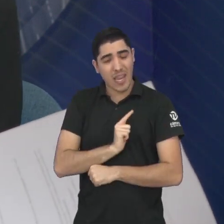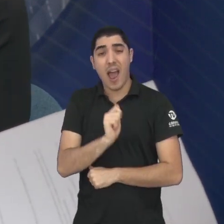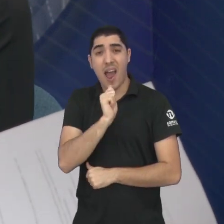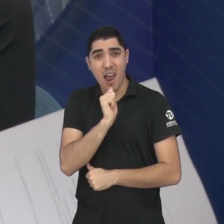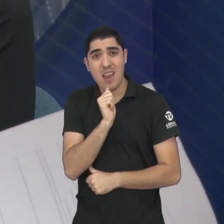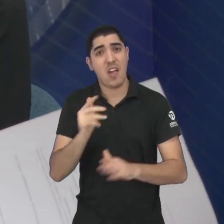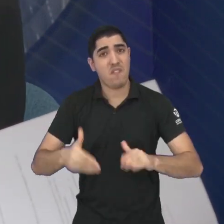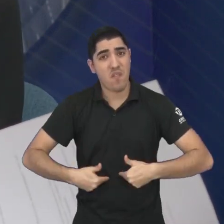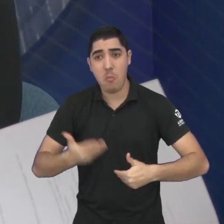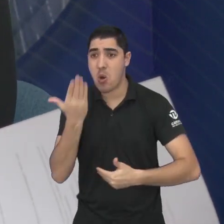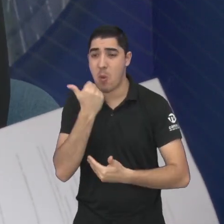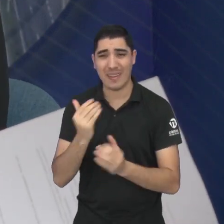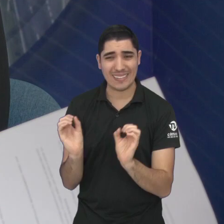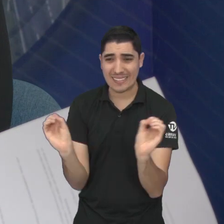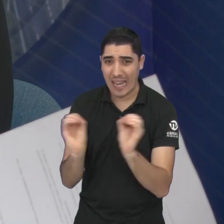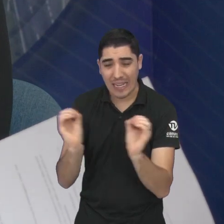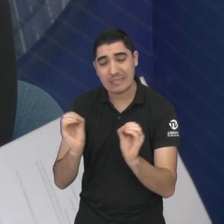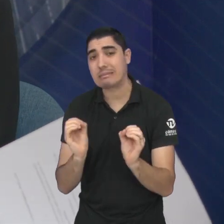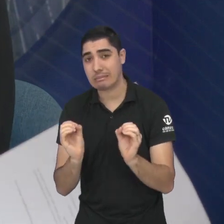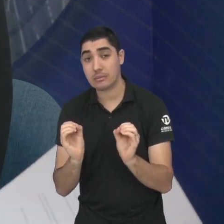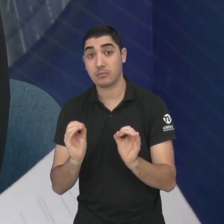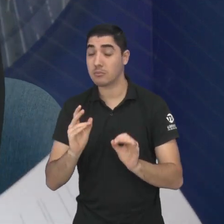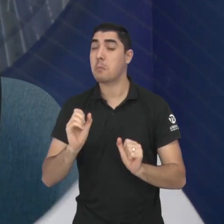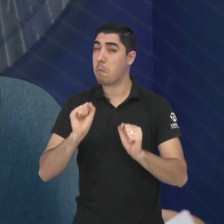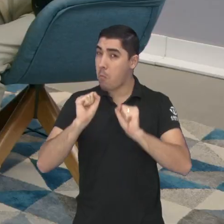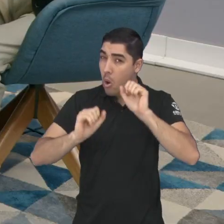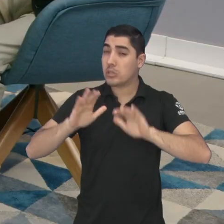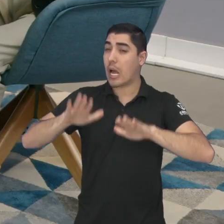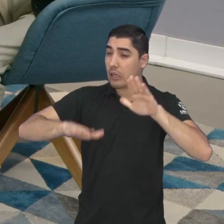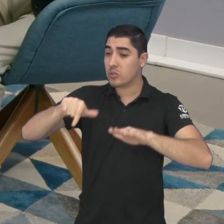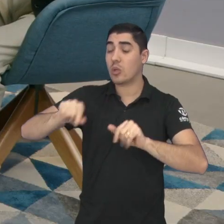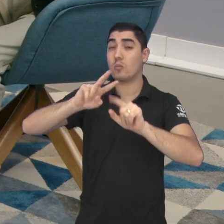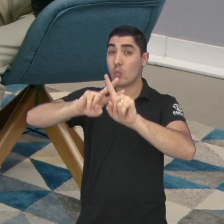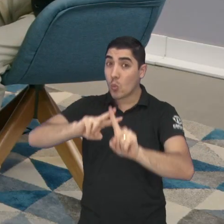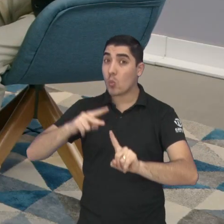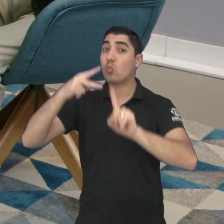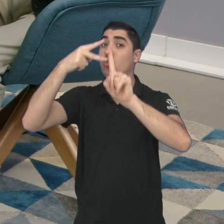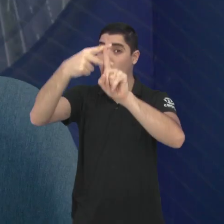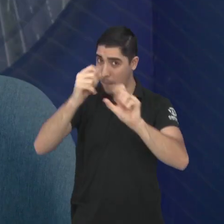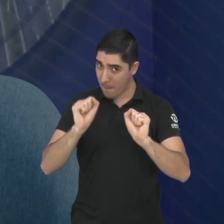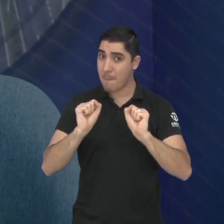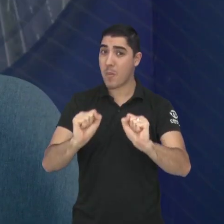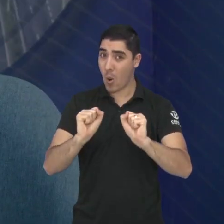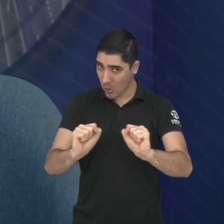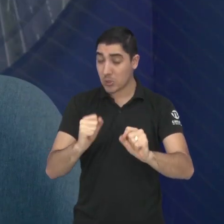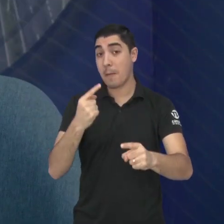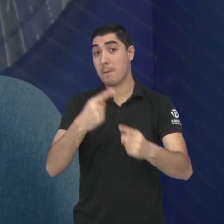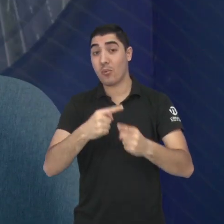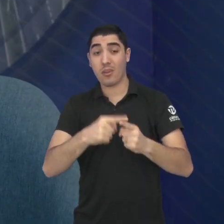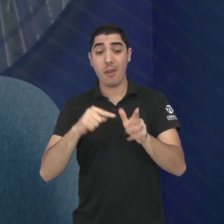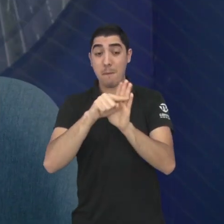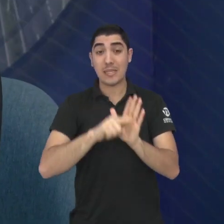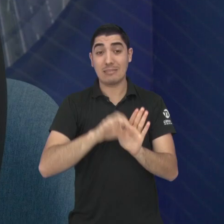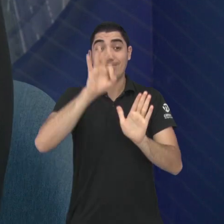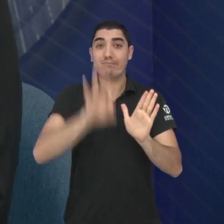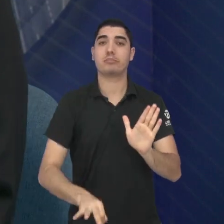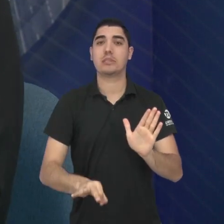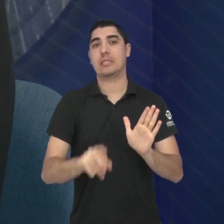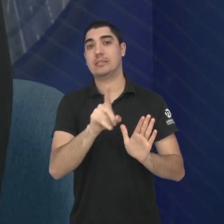um retrato, mas Sim. Deve ser o dobro, pelo menos o triplo disso. Eu vou pedir para o pessoal colocar aqui na tela,